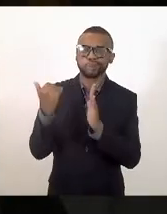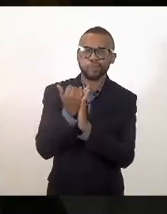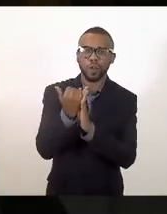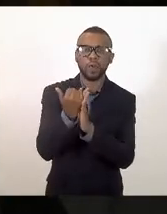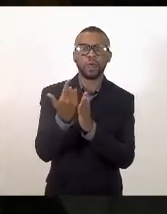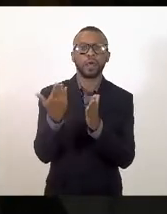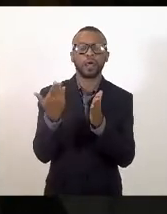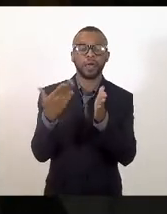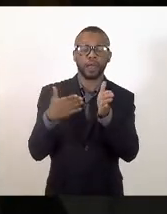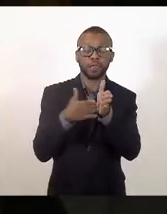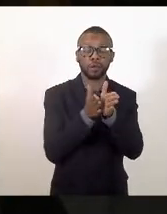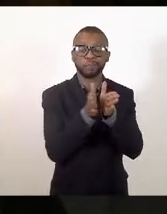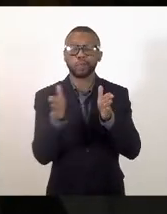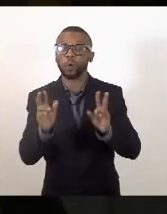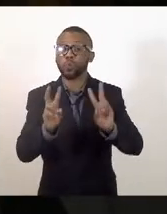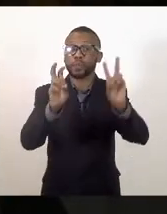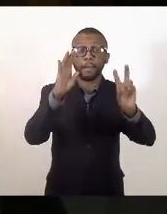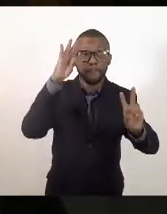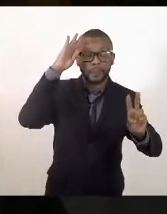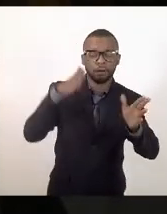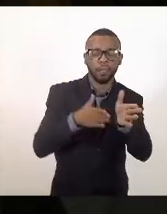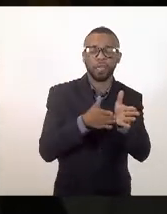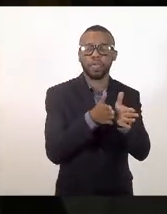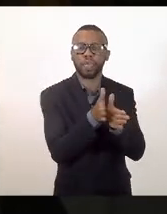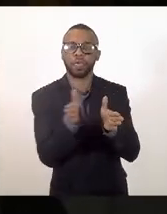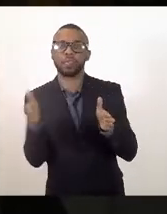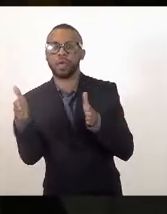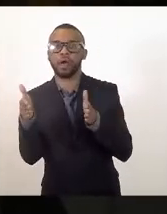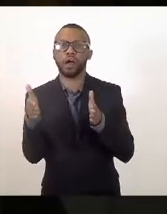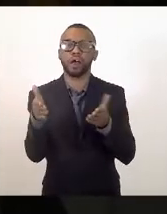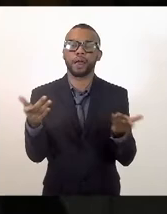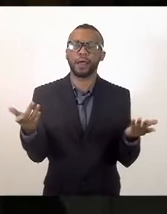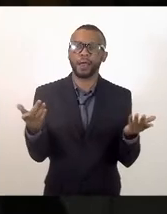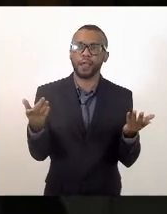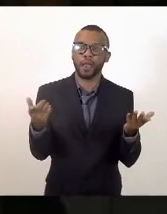atenção principal e